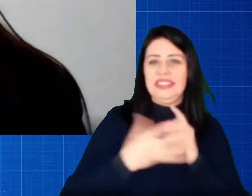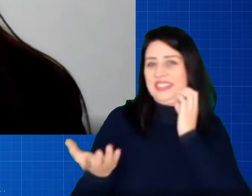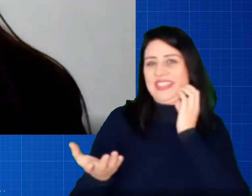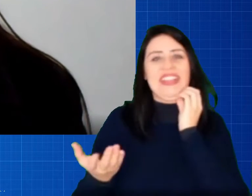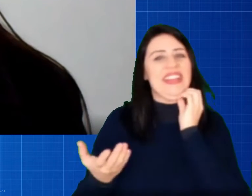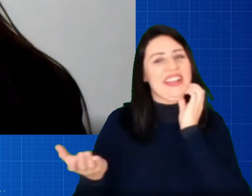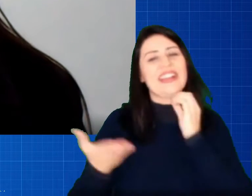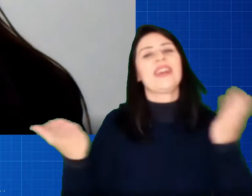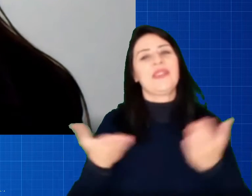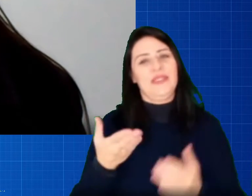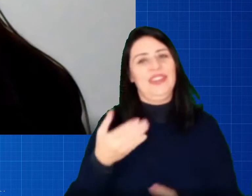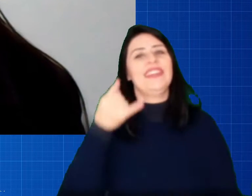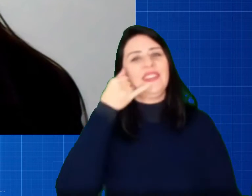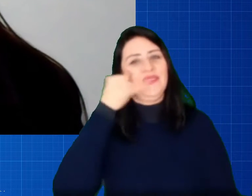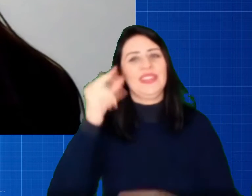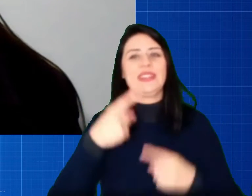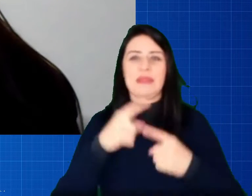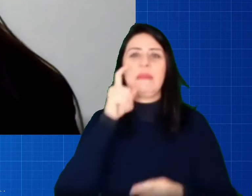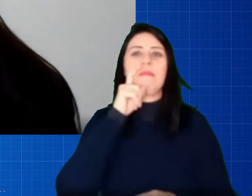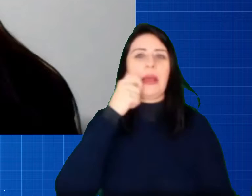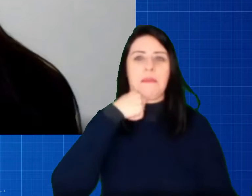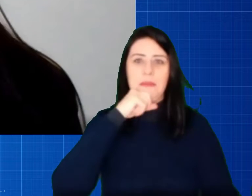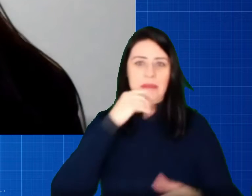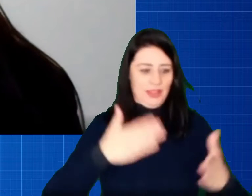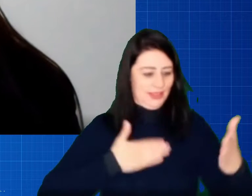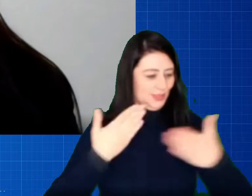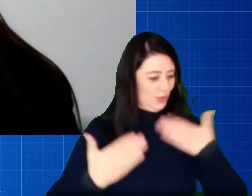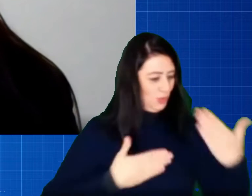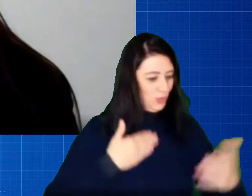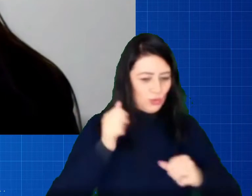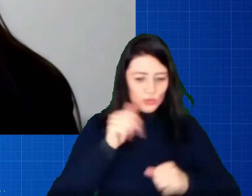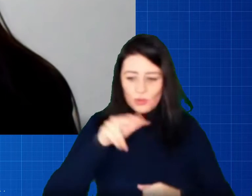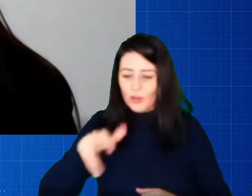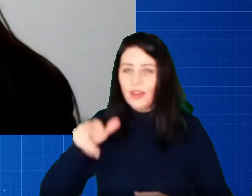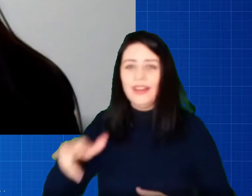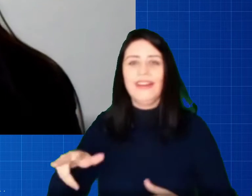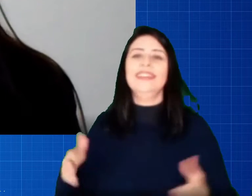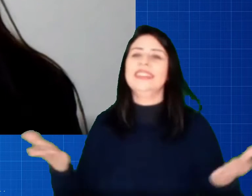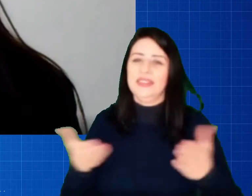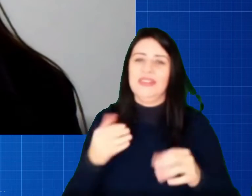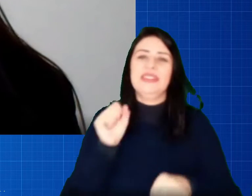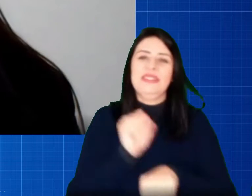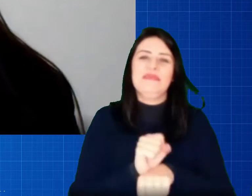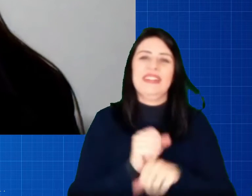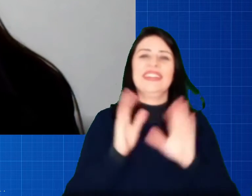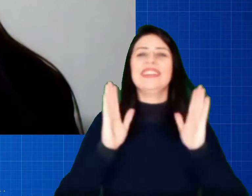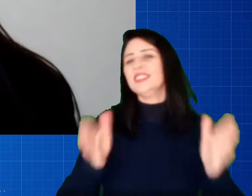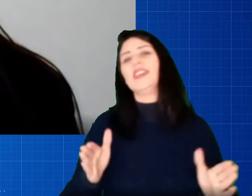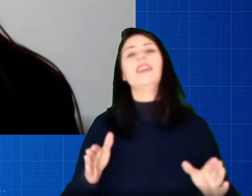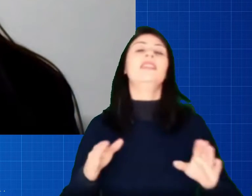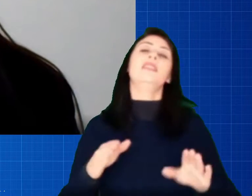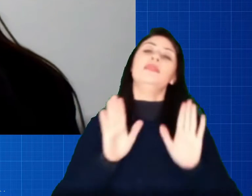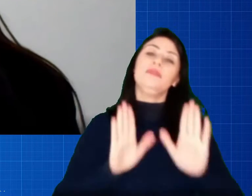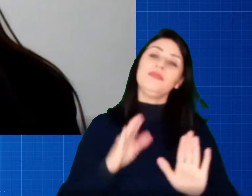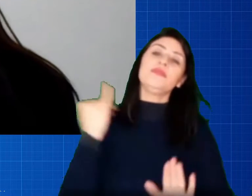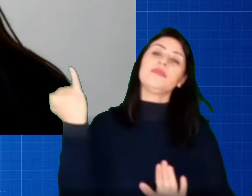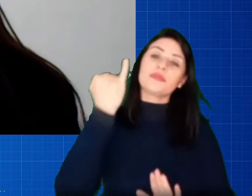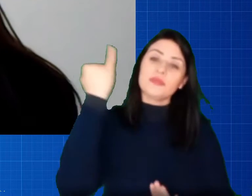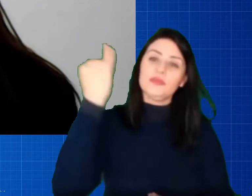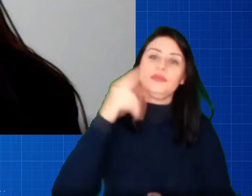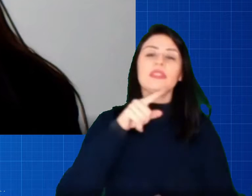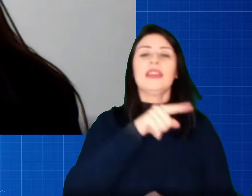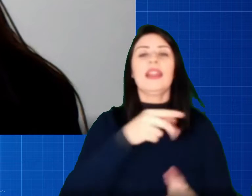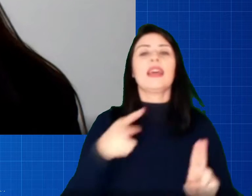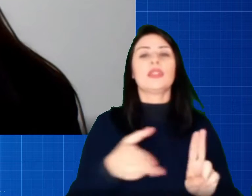choque chegar na escola e montar camisinha no chão. Eu concordo, como mãe, eu ficaria assustada também. Então, a gente informa, né? Justamente essa questão do posto de saúde, que